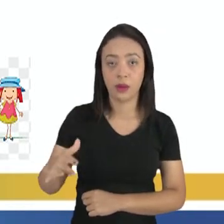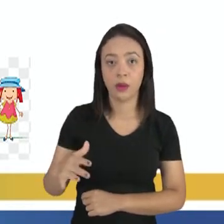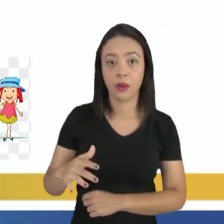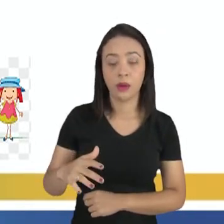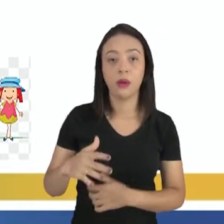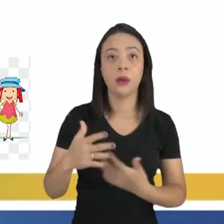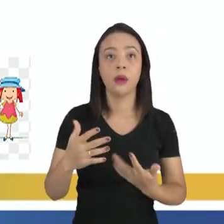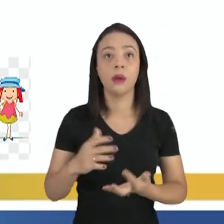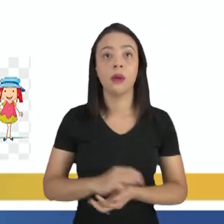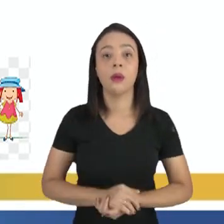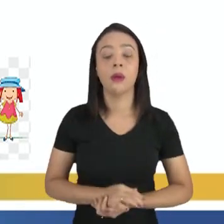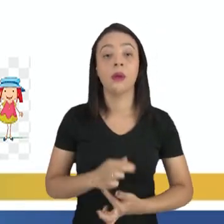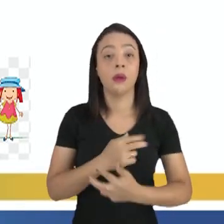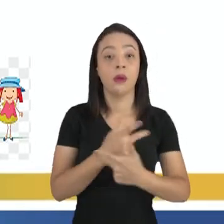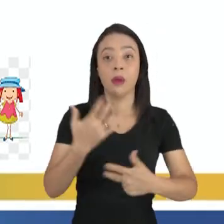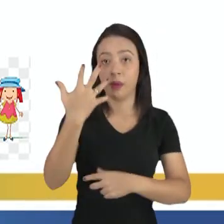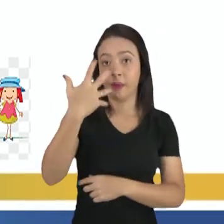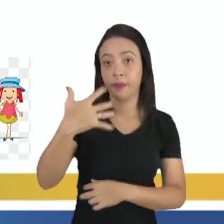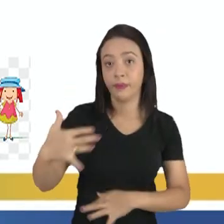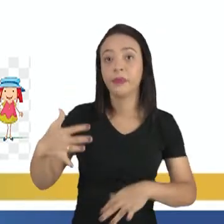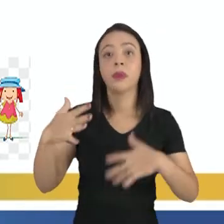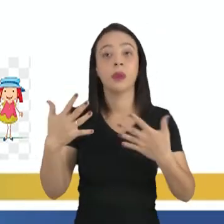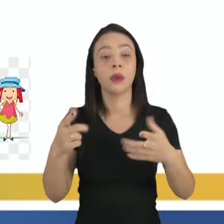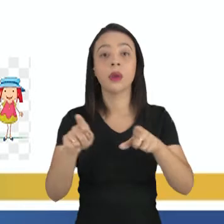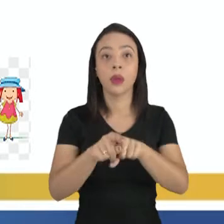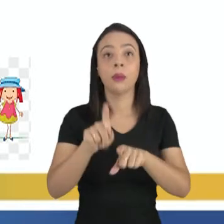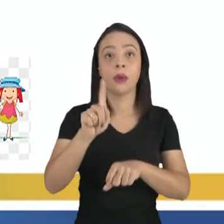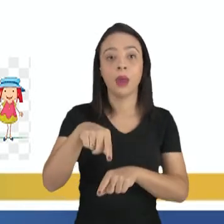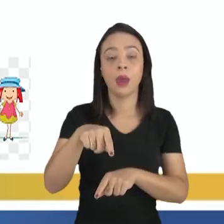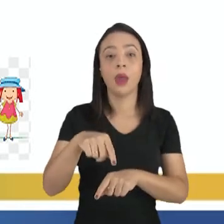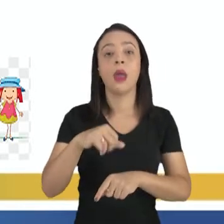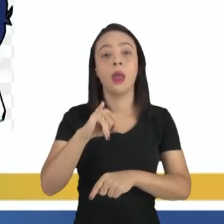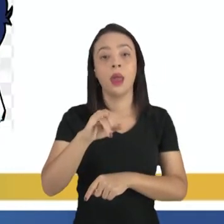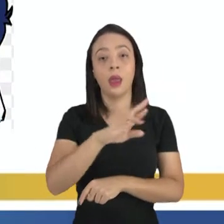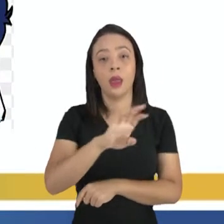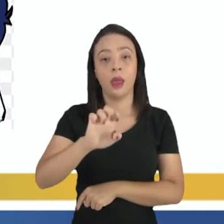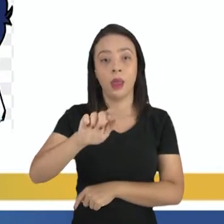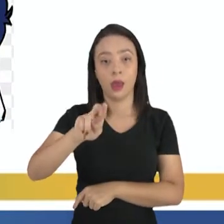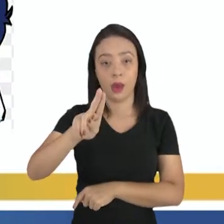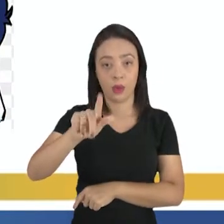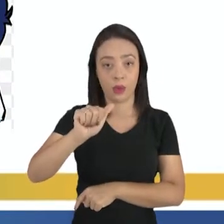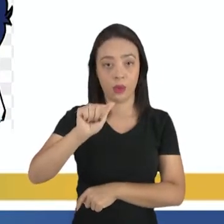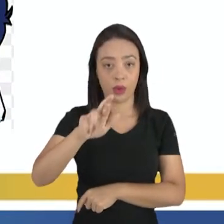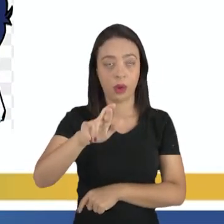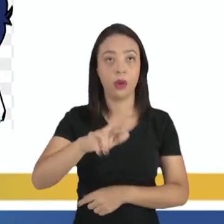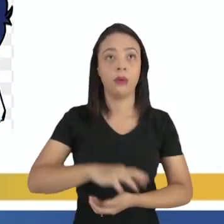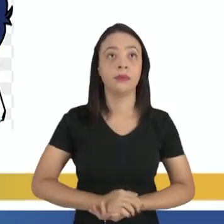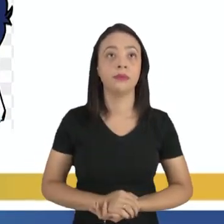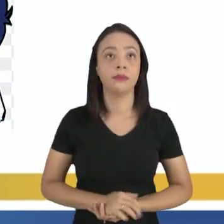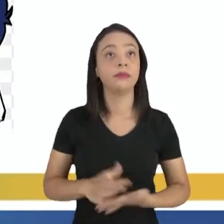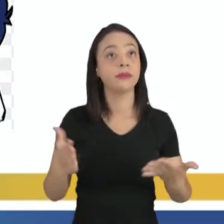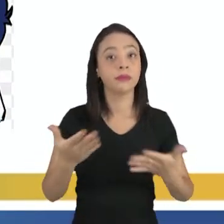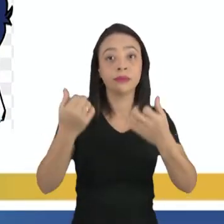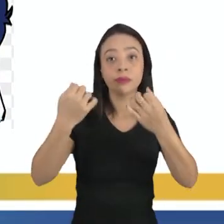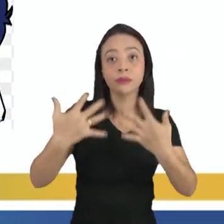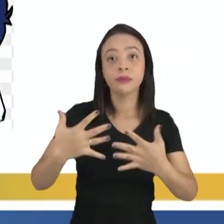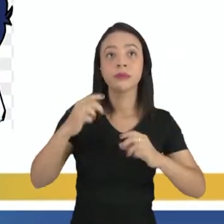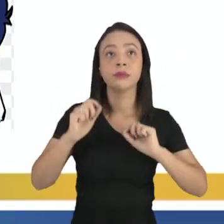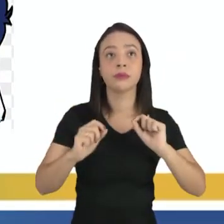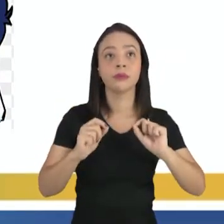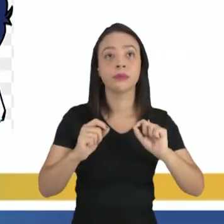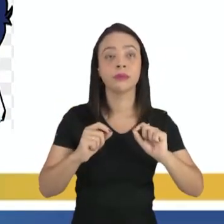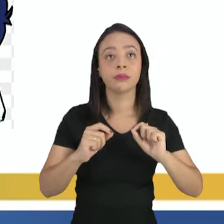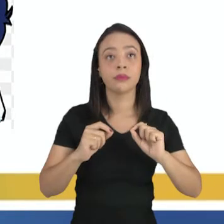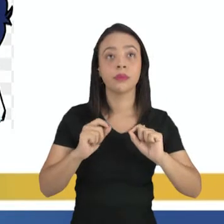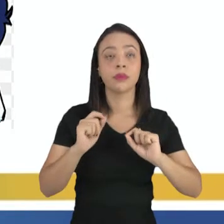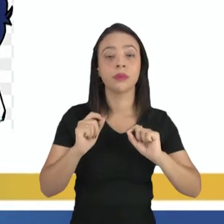children, crianças. Também é um plural irregular, ok? Muito bem, agora vamos falar um pouquinho sobre os